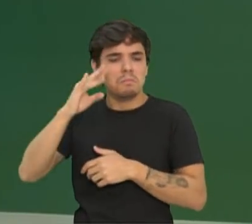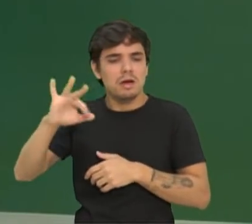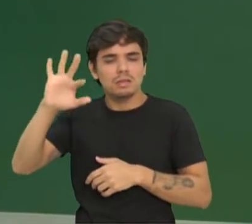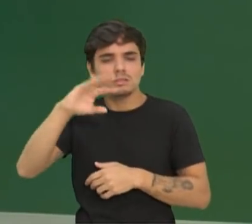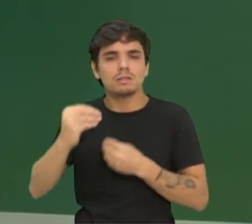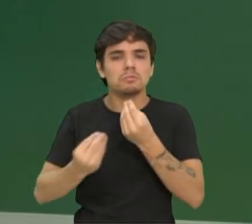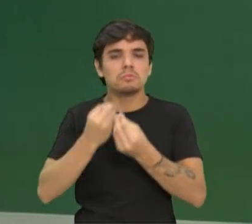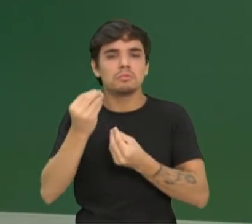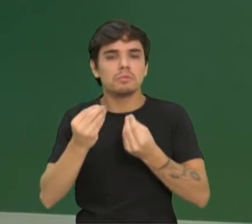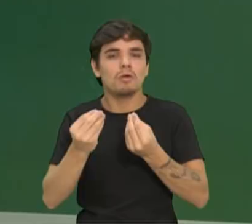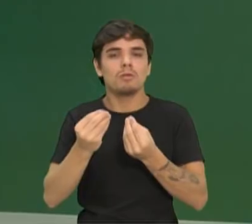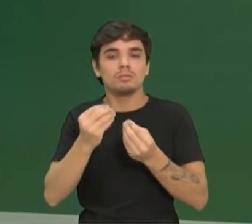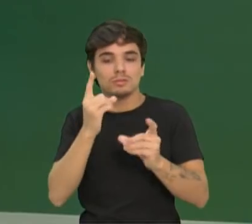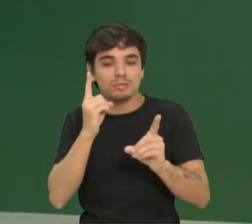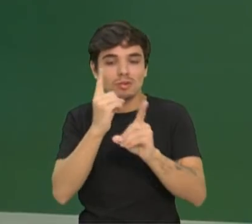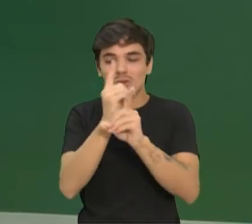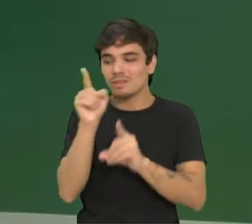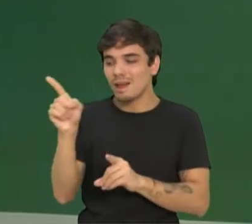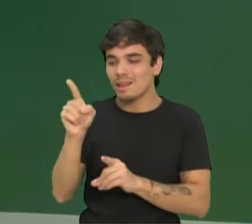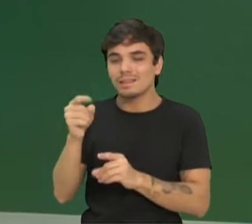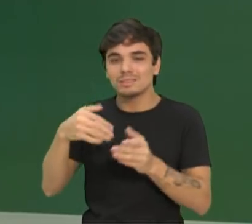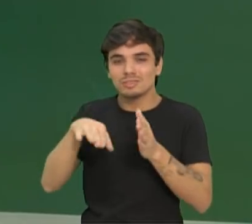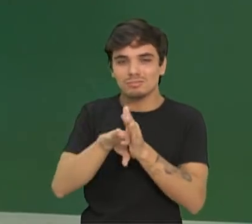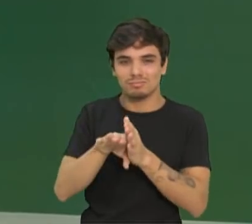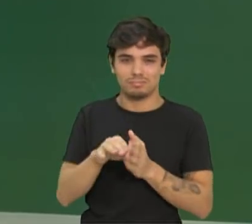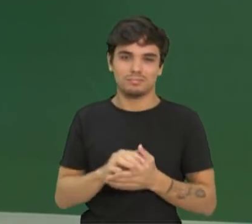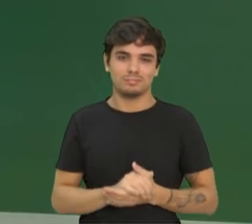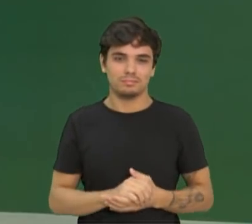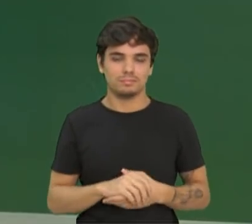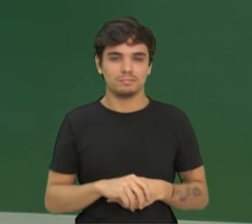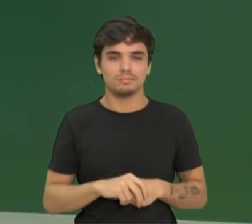poderiam encontrar se fossem até lá.